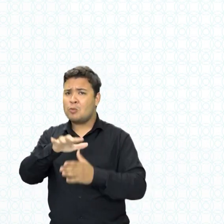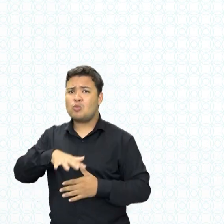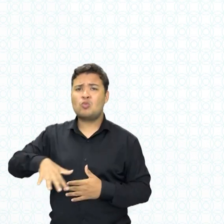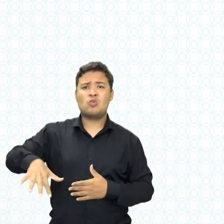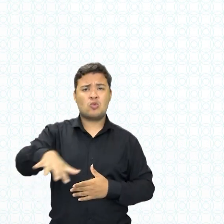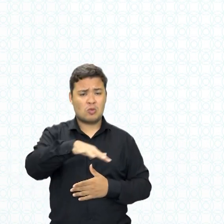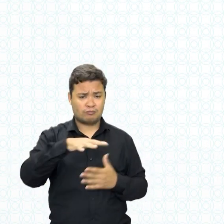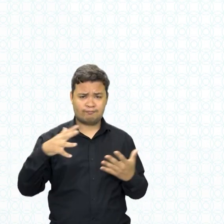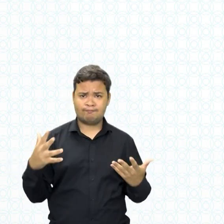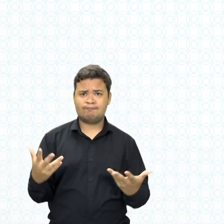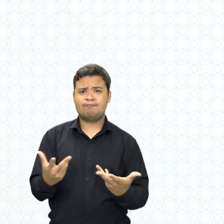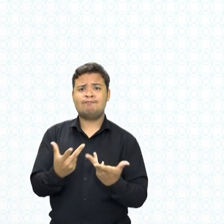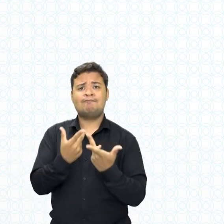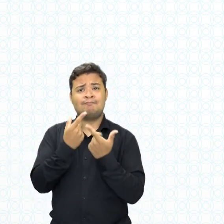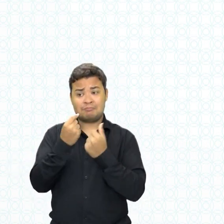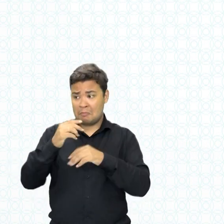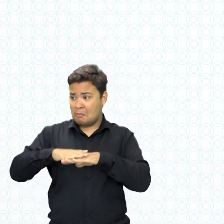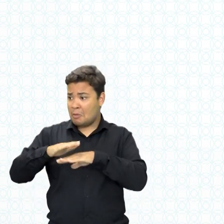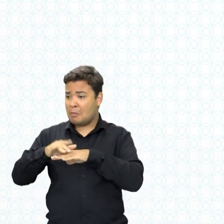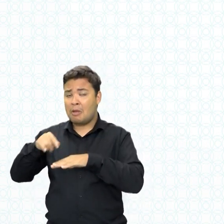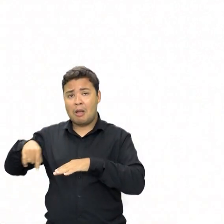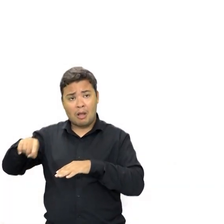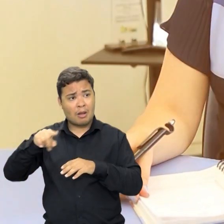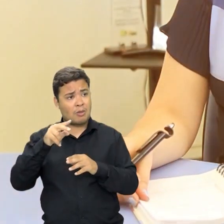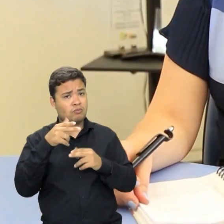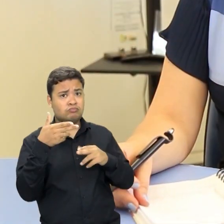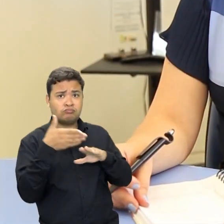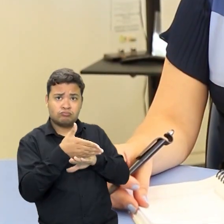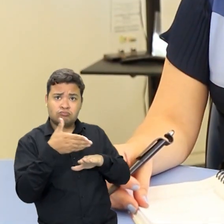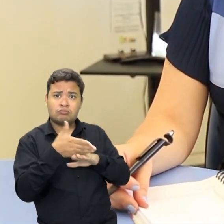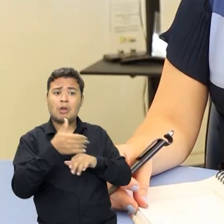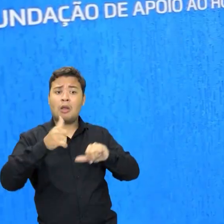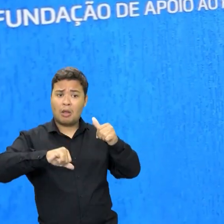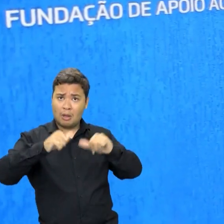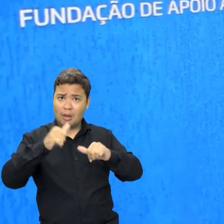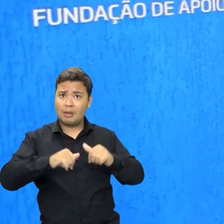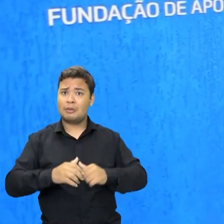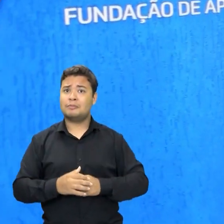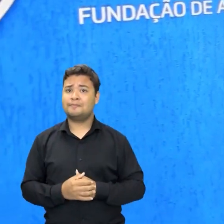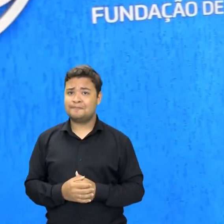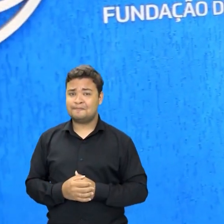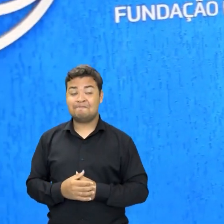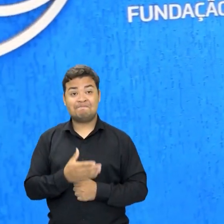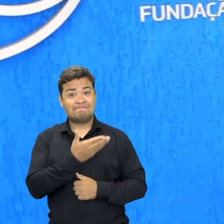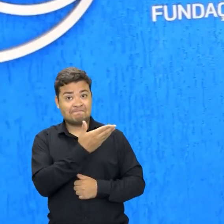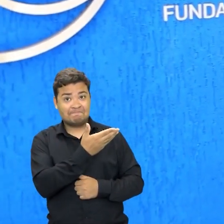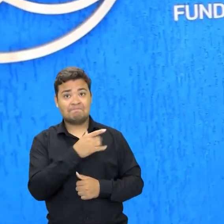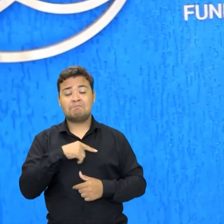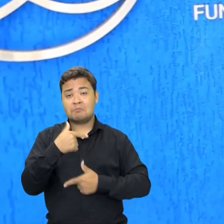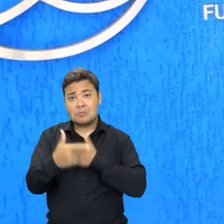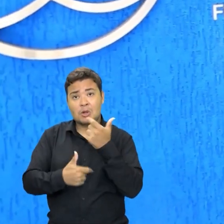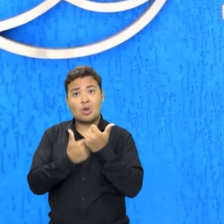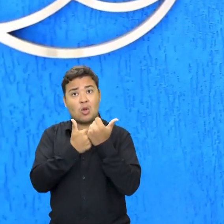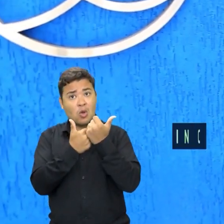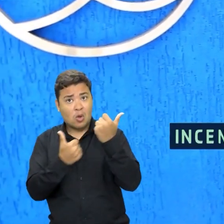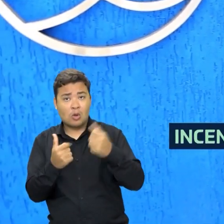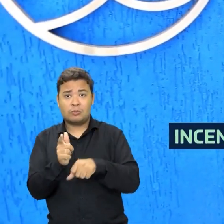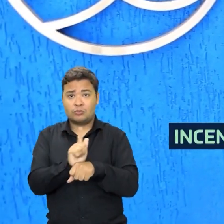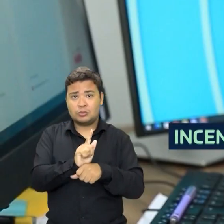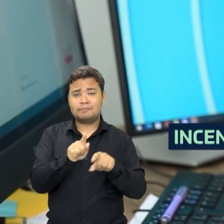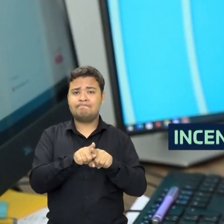elas consideradas de ponta pelos usuários. Além disso, a Fundac realiza a cogestão e também